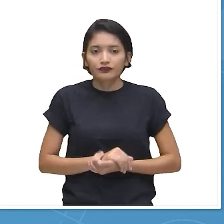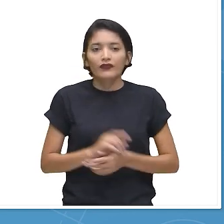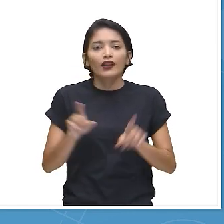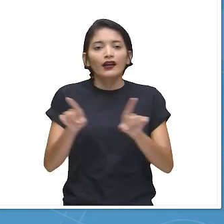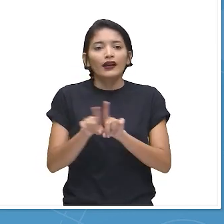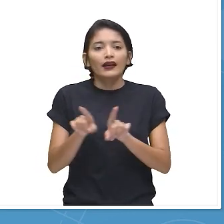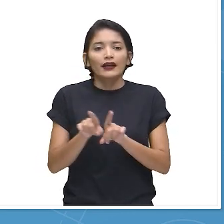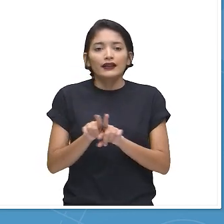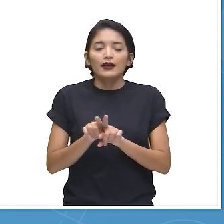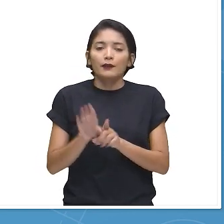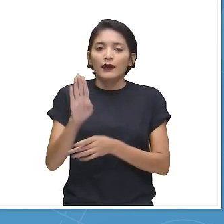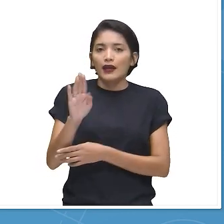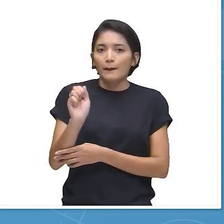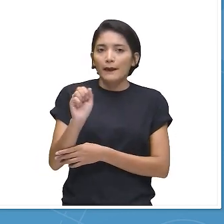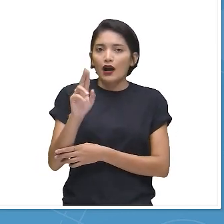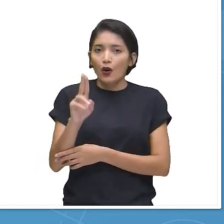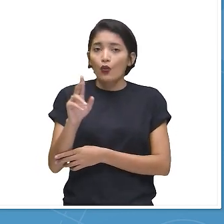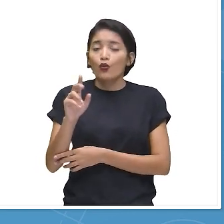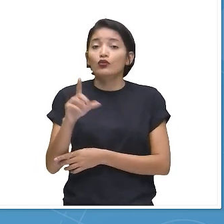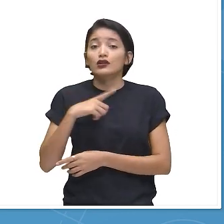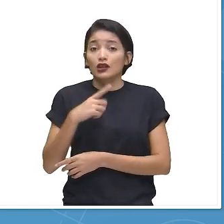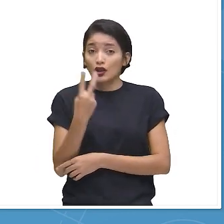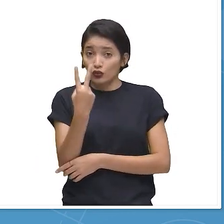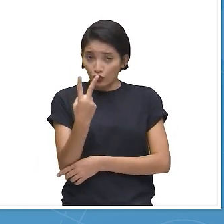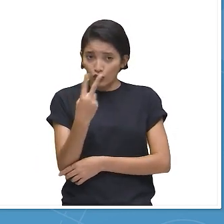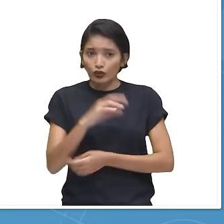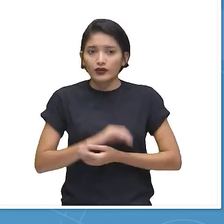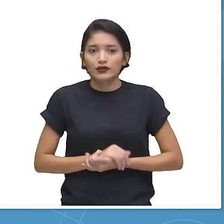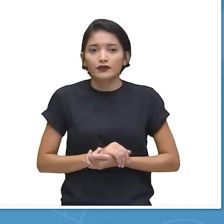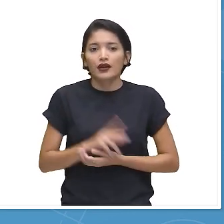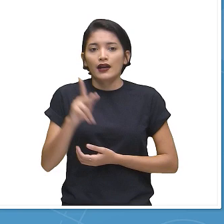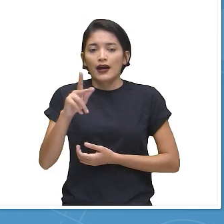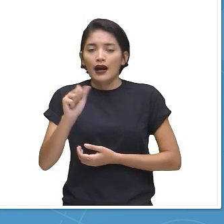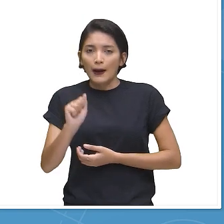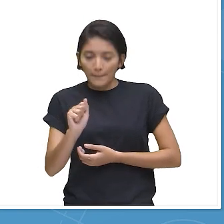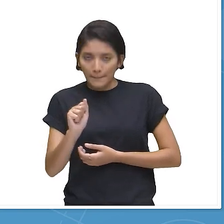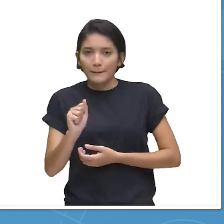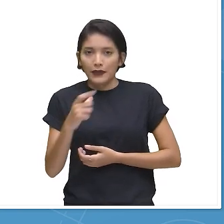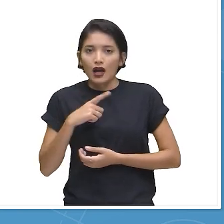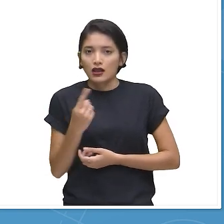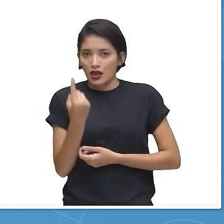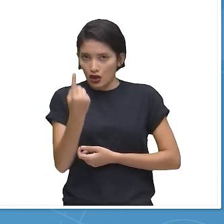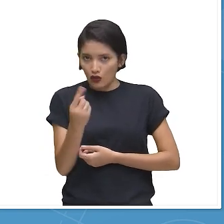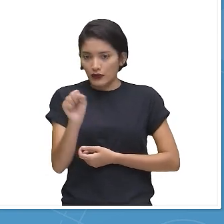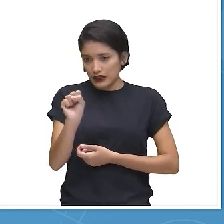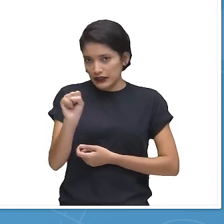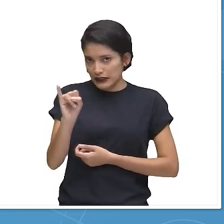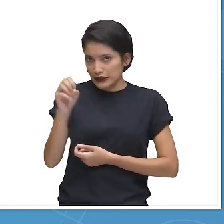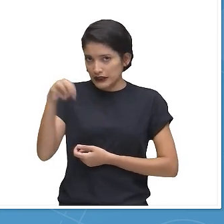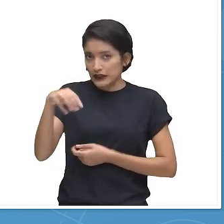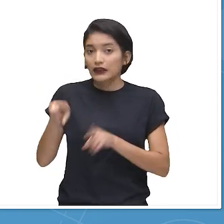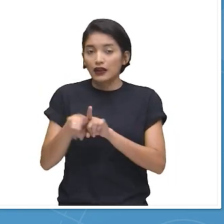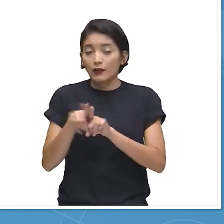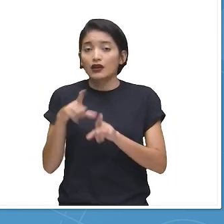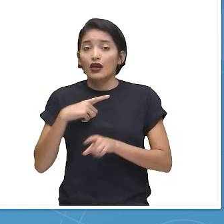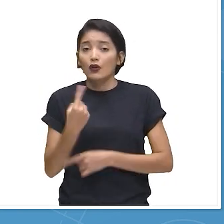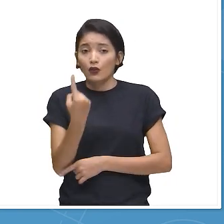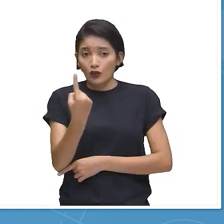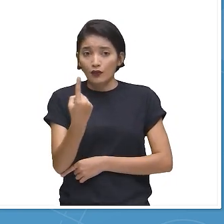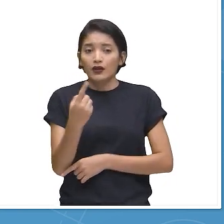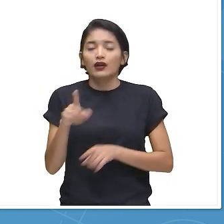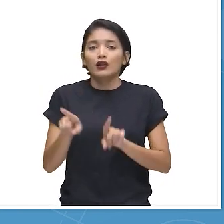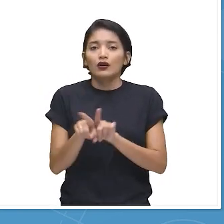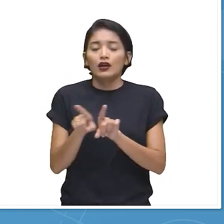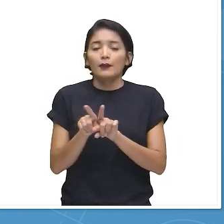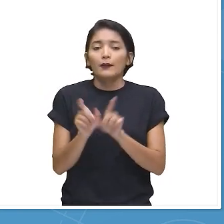tenho 2 sílabas. A palavra pai, sim, possui uma. A palavra mar também possui uma sílaba.